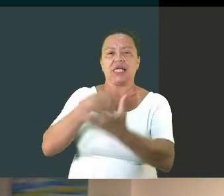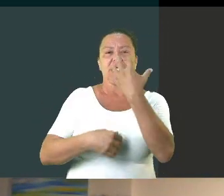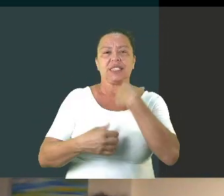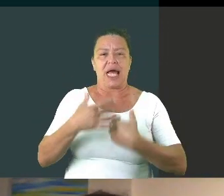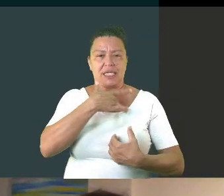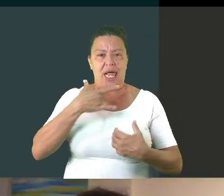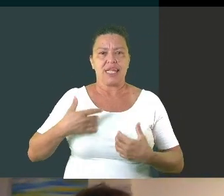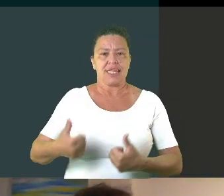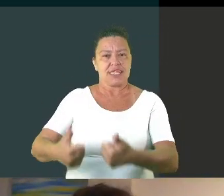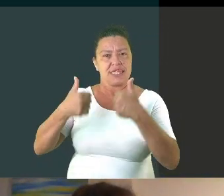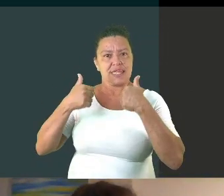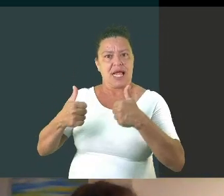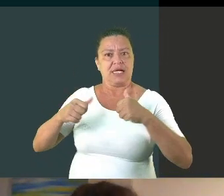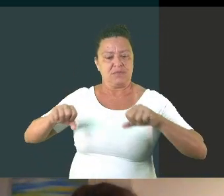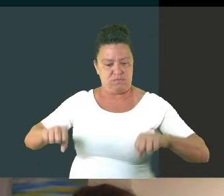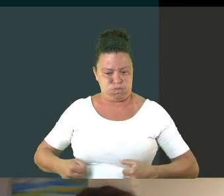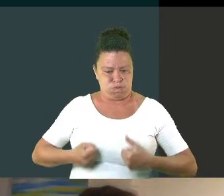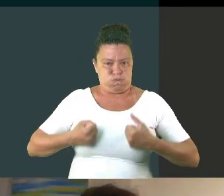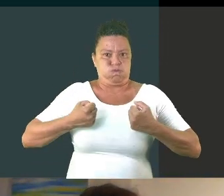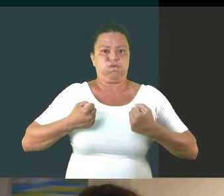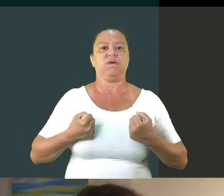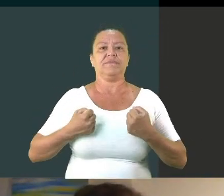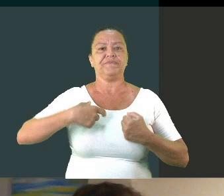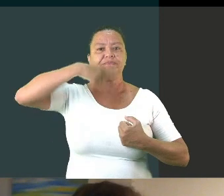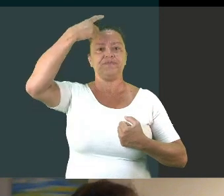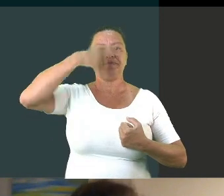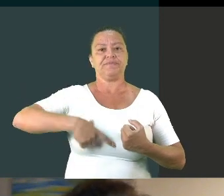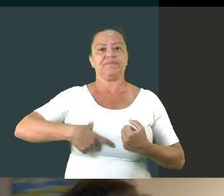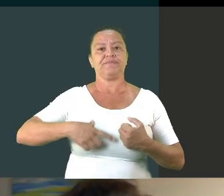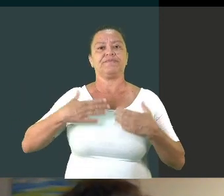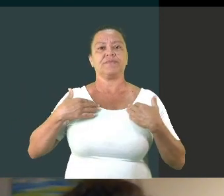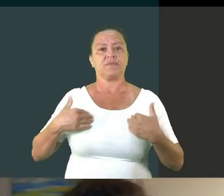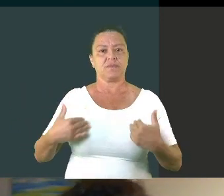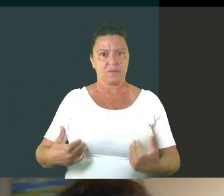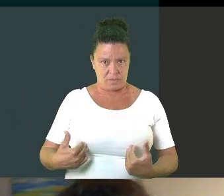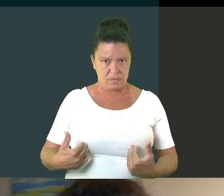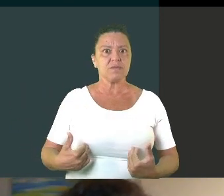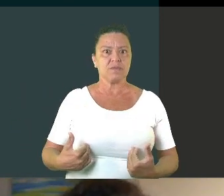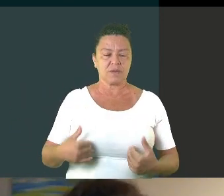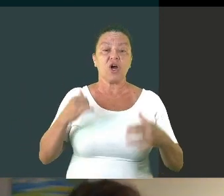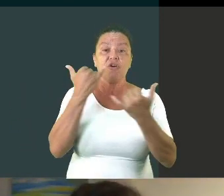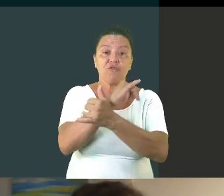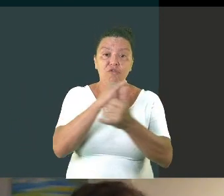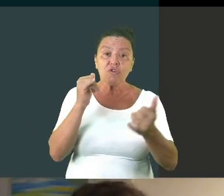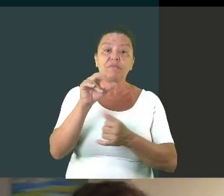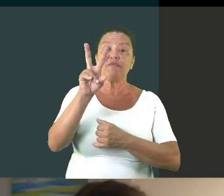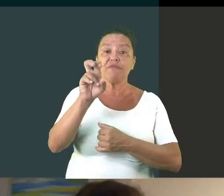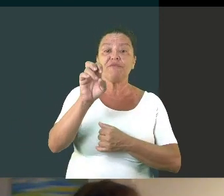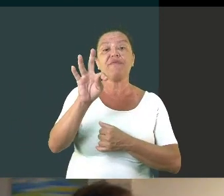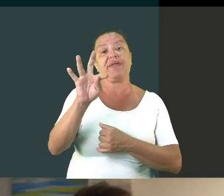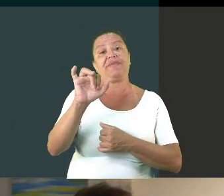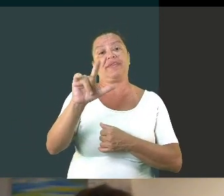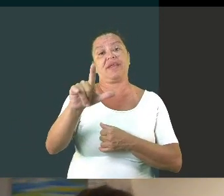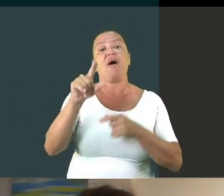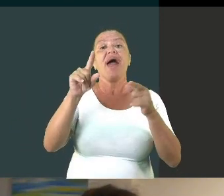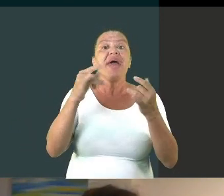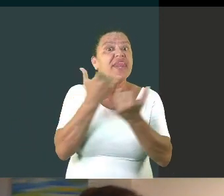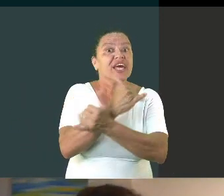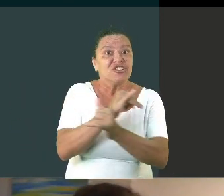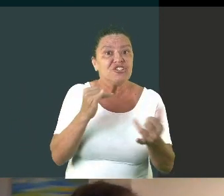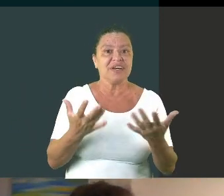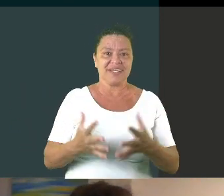vir recarregar o nosso suprimento de fluido vital, essa